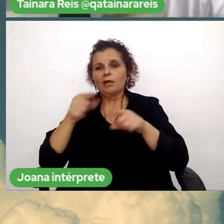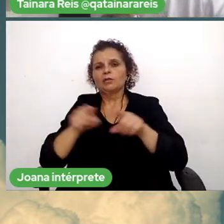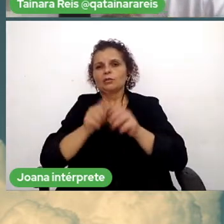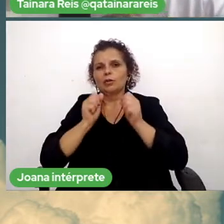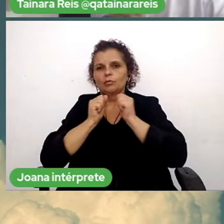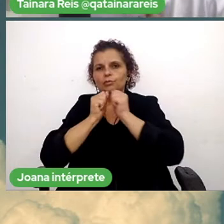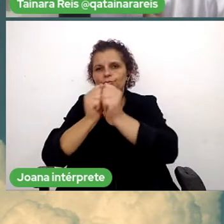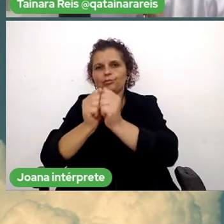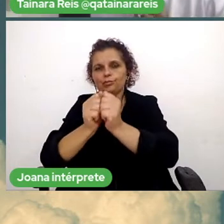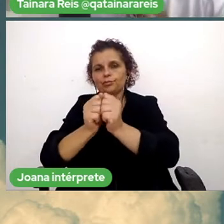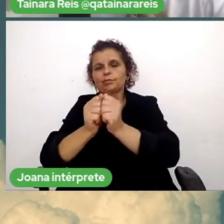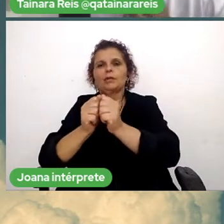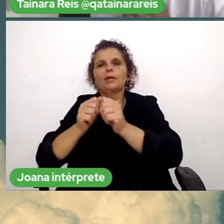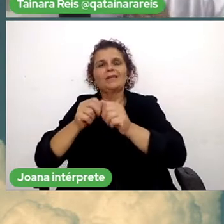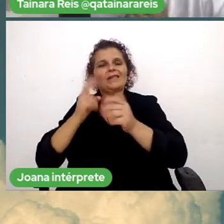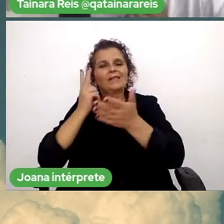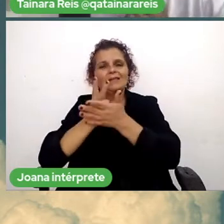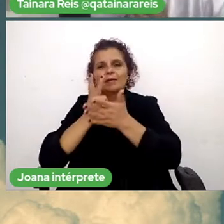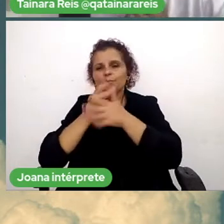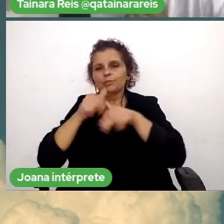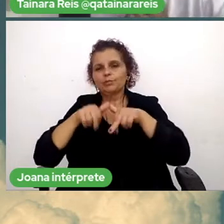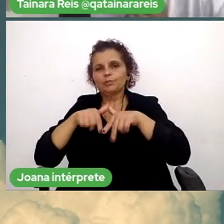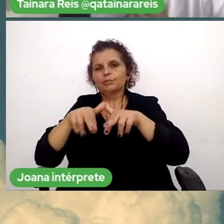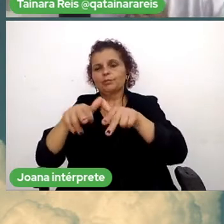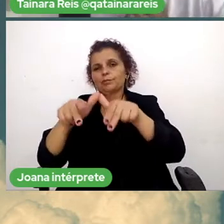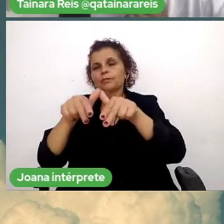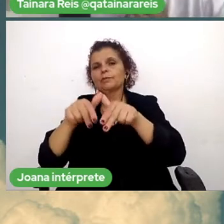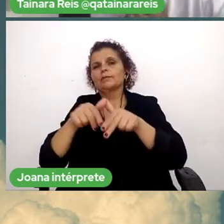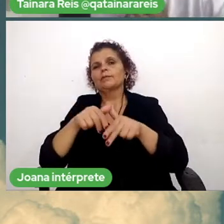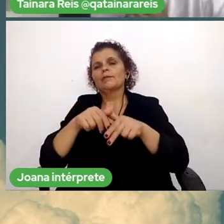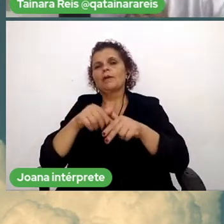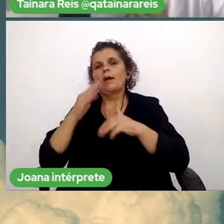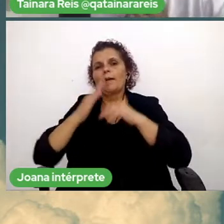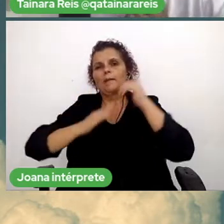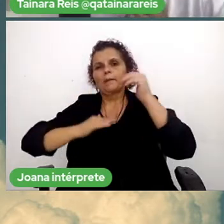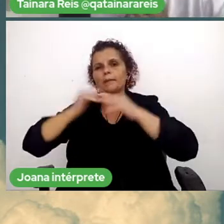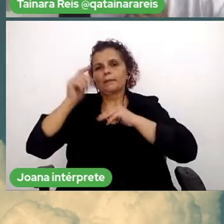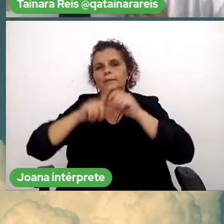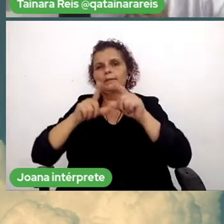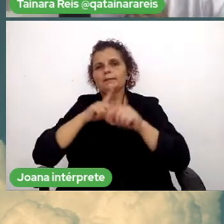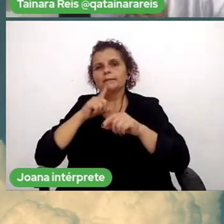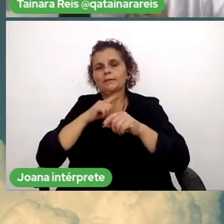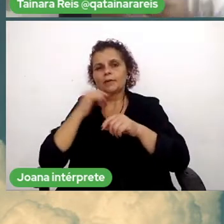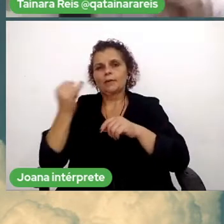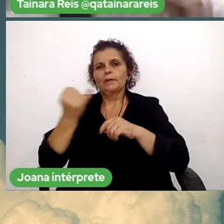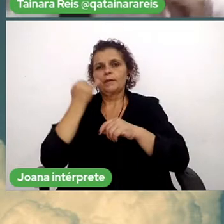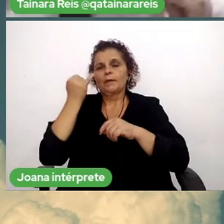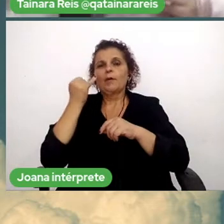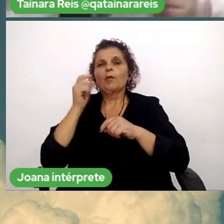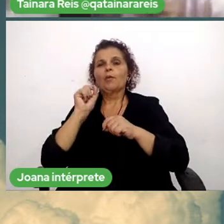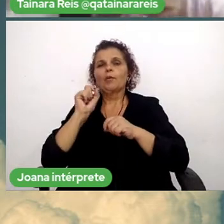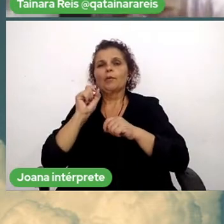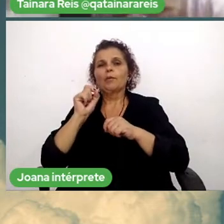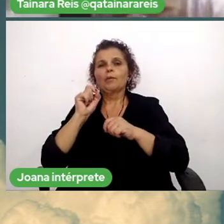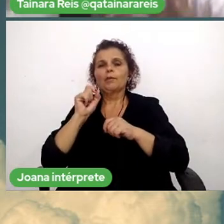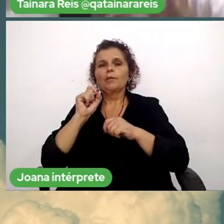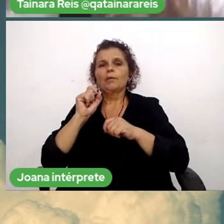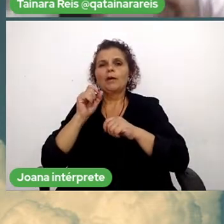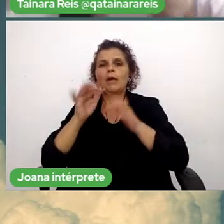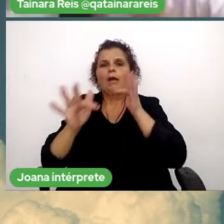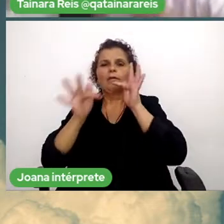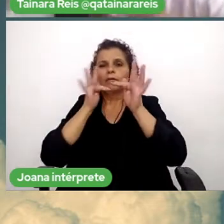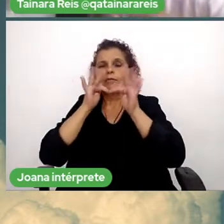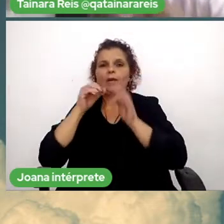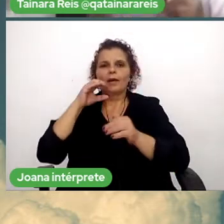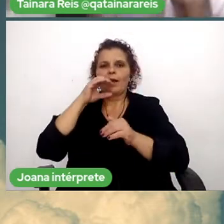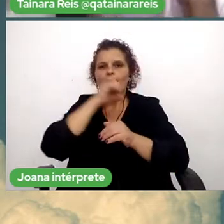juntas. Então, uma prática que é muito importante é a questão de feedback rápido e